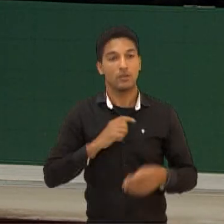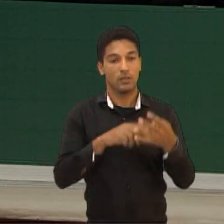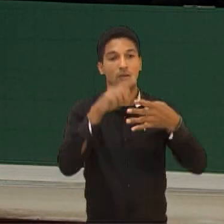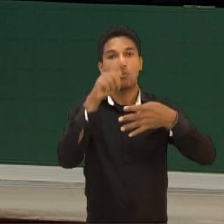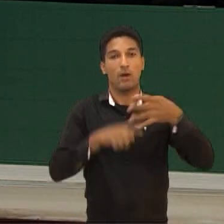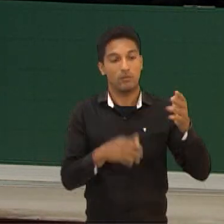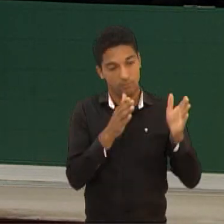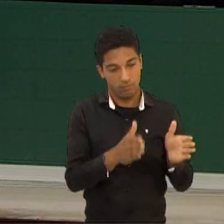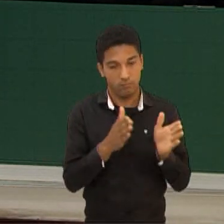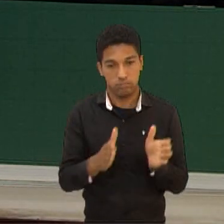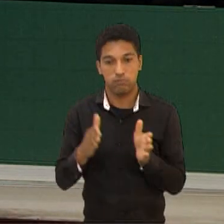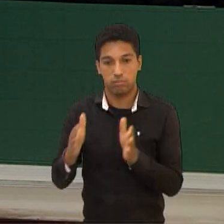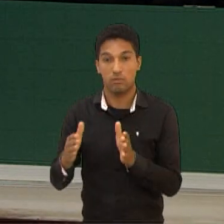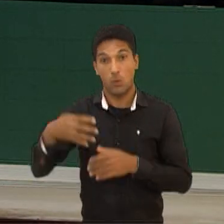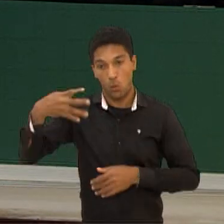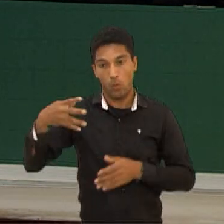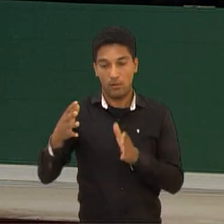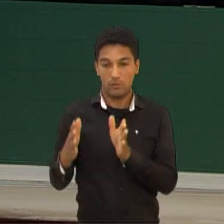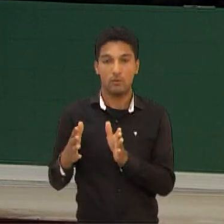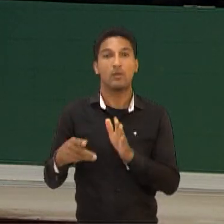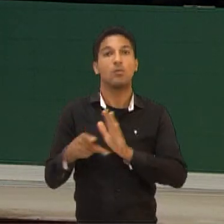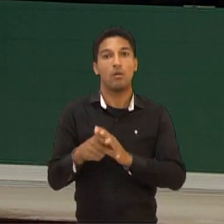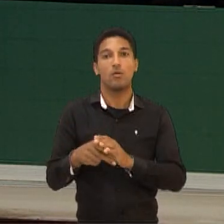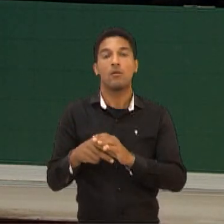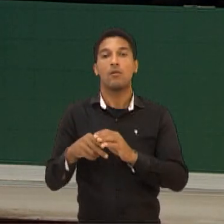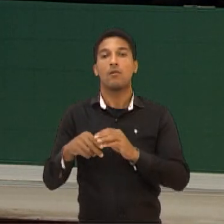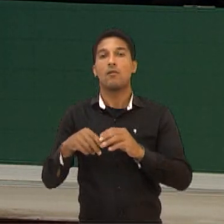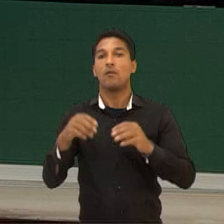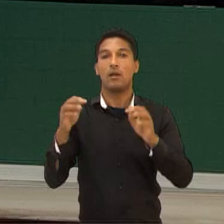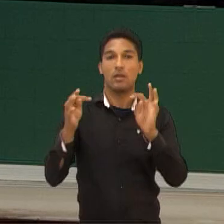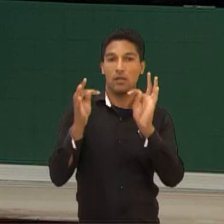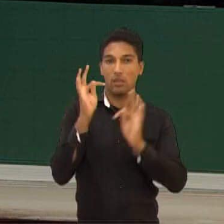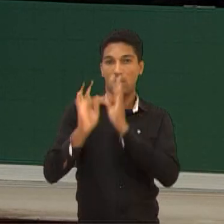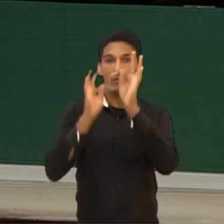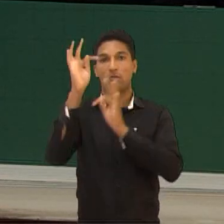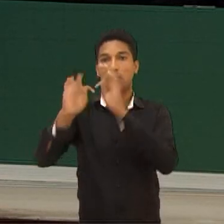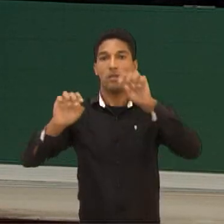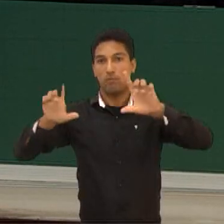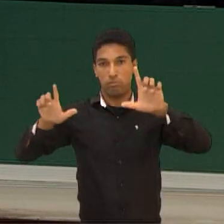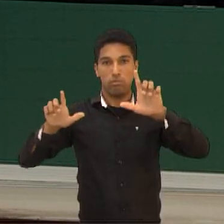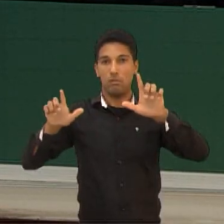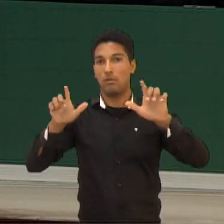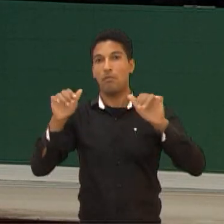do setor, do quarto setor, que é a informática e a cibernética.